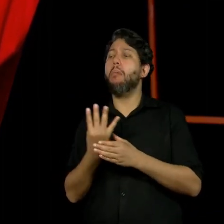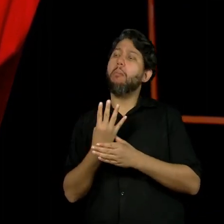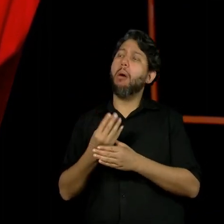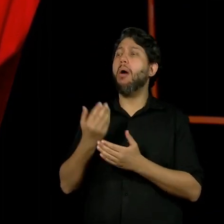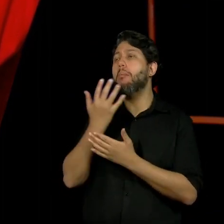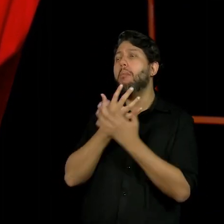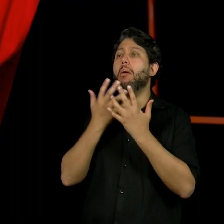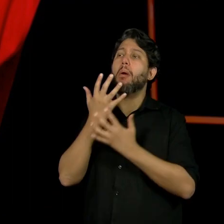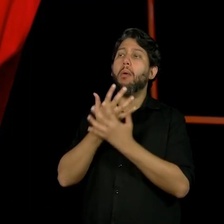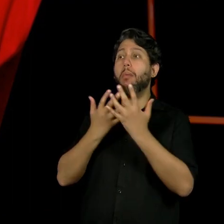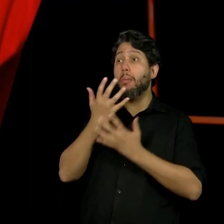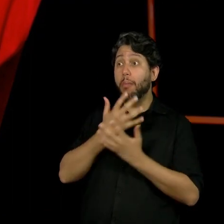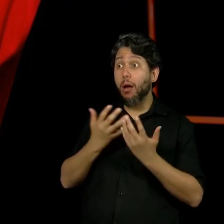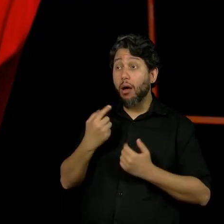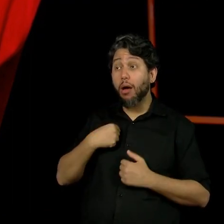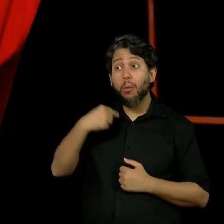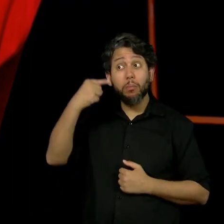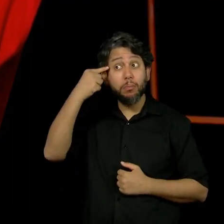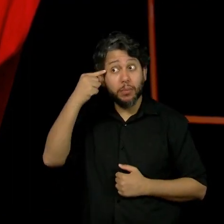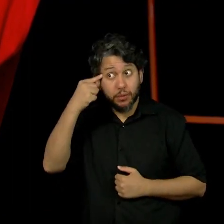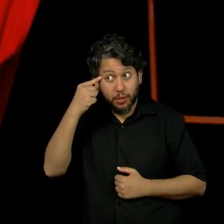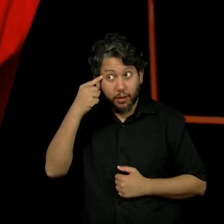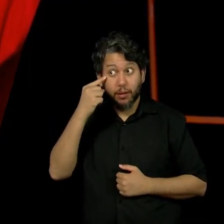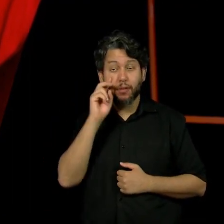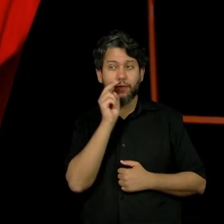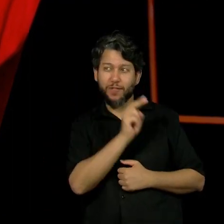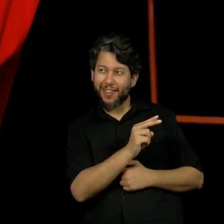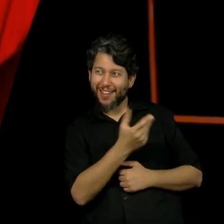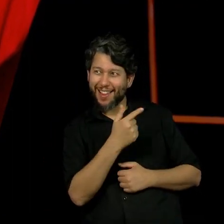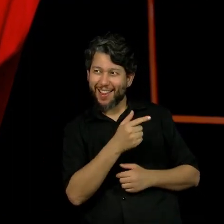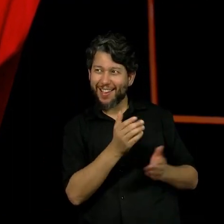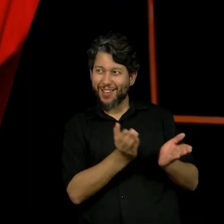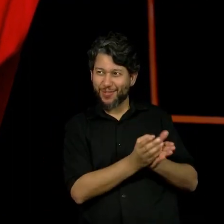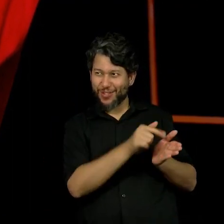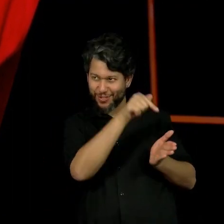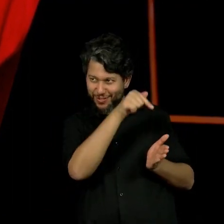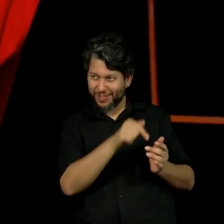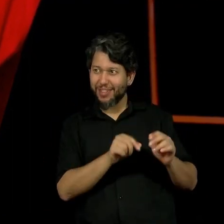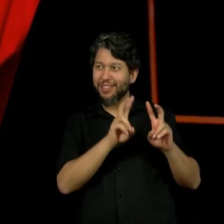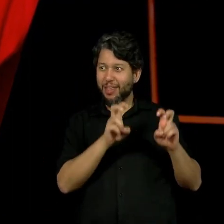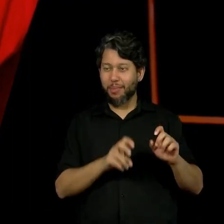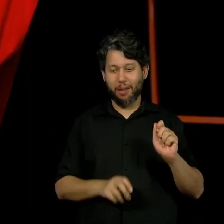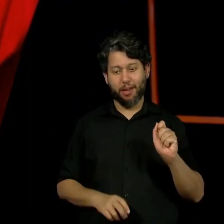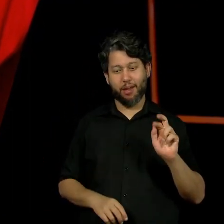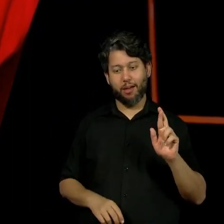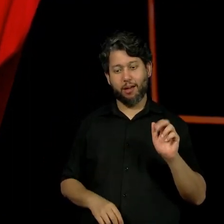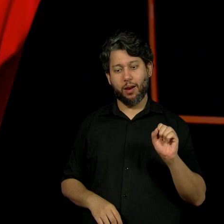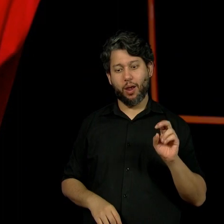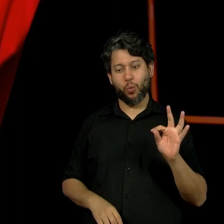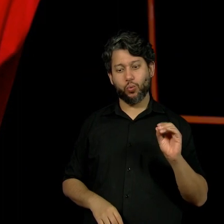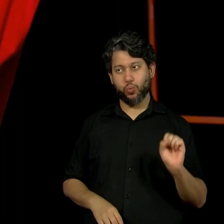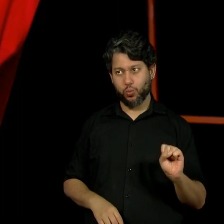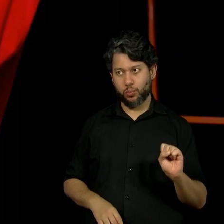vou arrumar, inspirado nesse programa adventista, dos Arautos do Rei, quartetos, né?